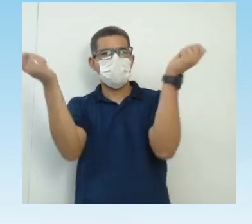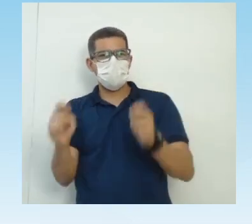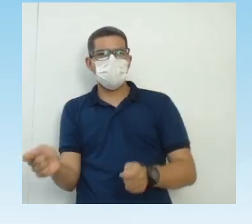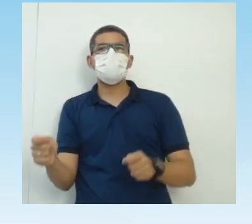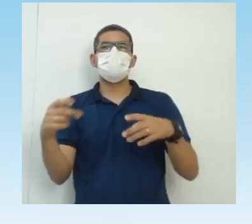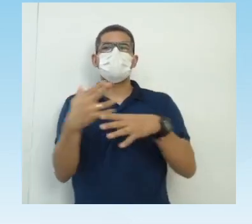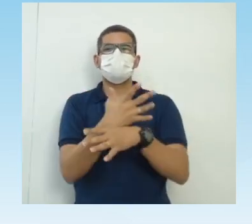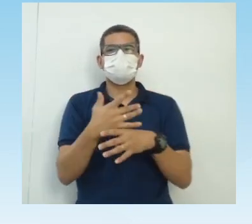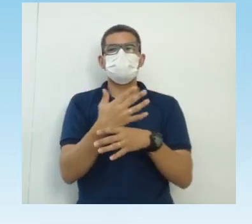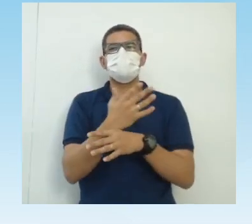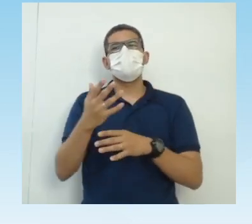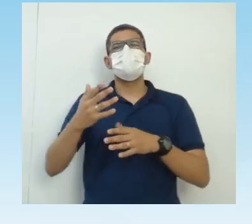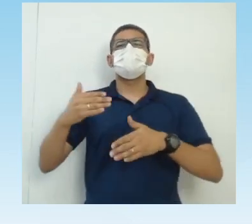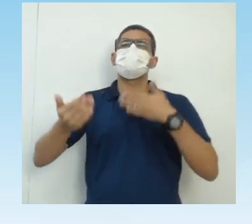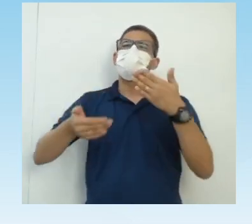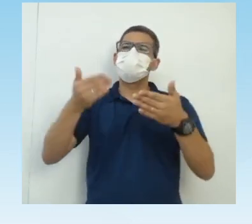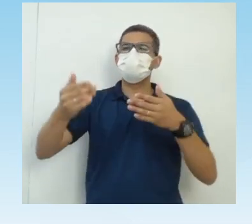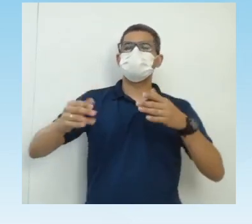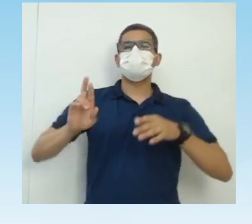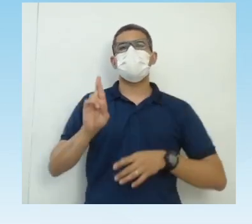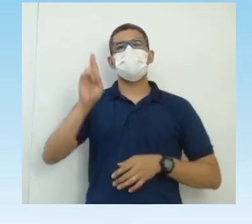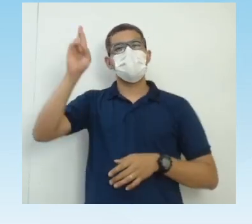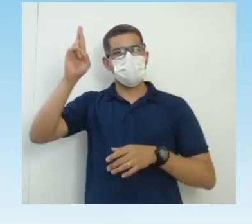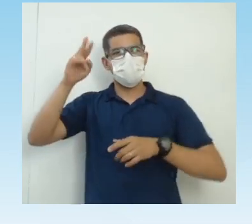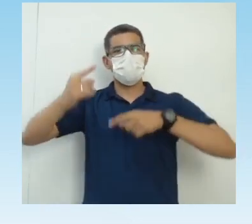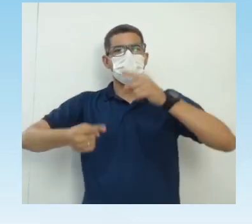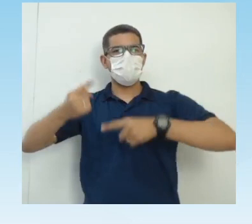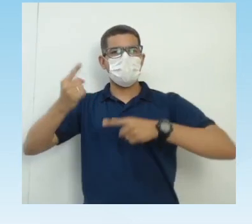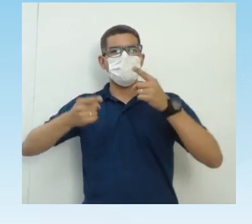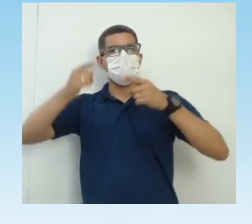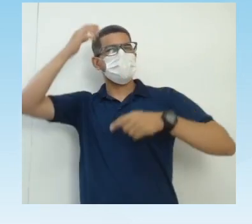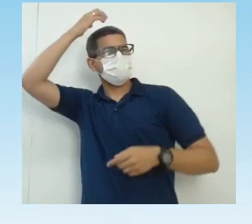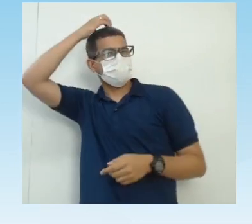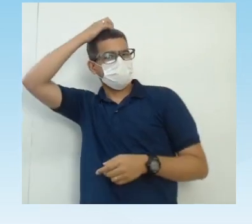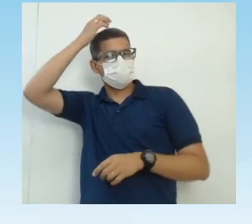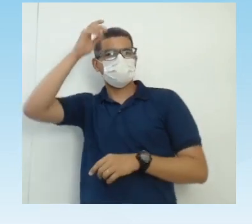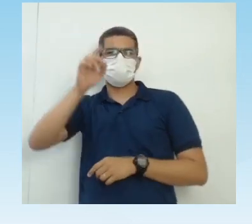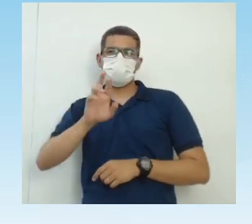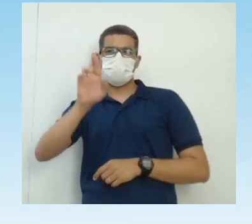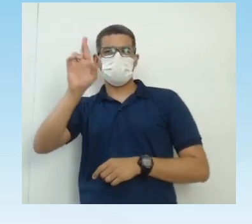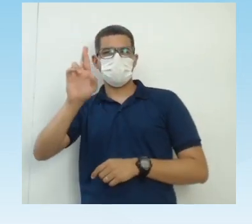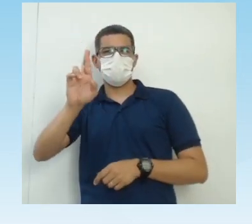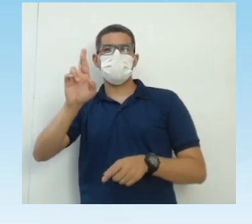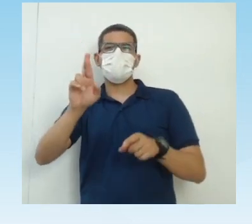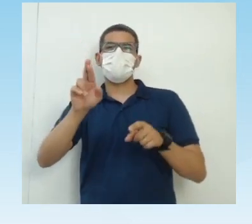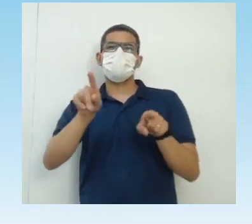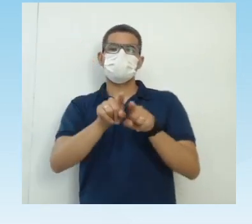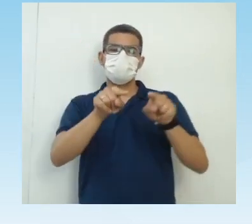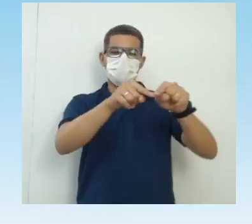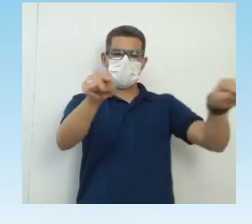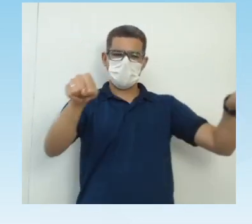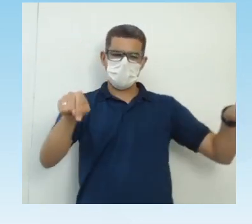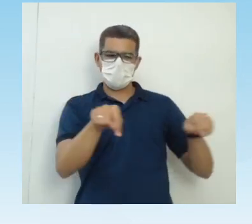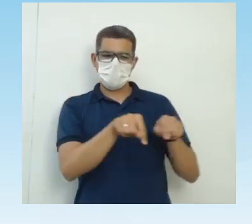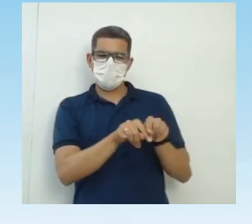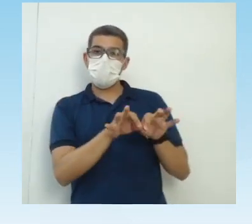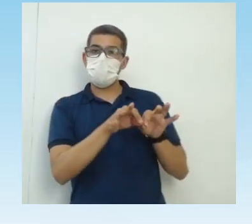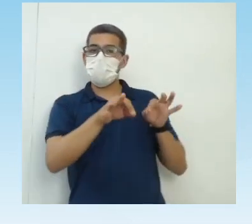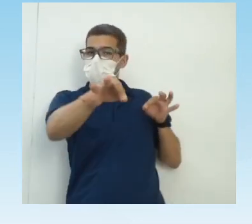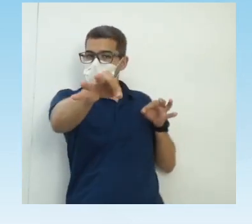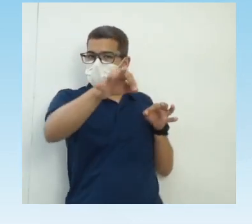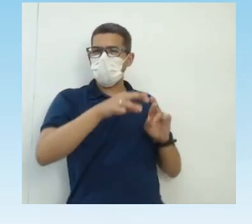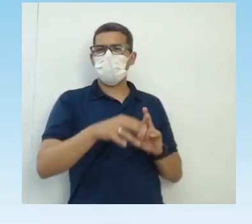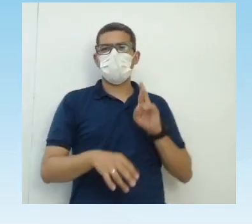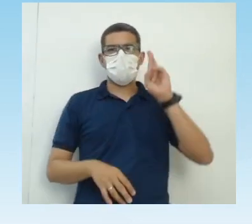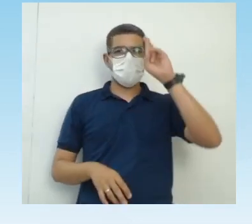na mão da nobreza, né, dos que tinham sangue real, vamos chamar assim, né? Dos grandes senhores de terra e o que